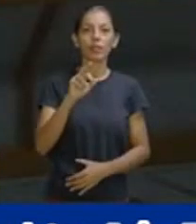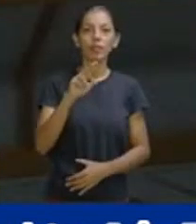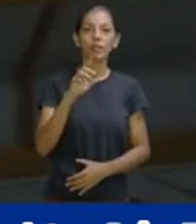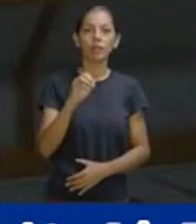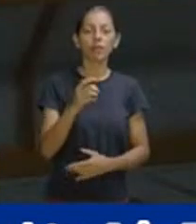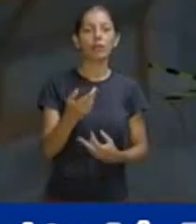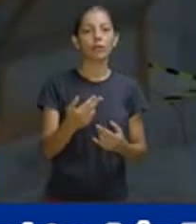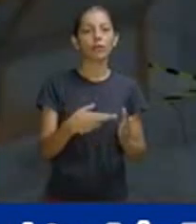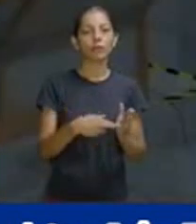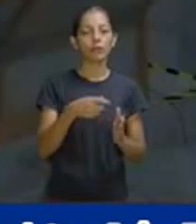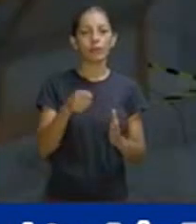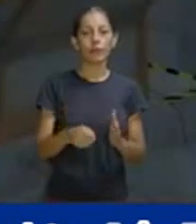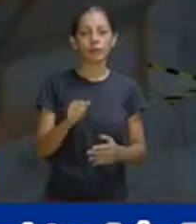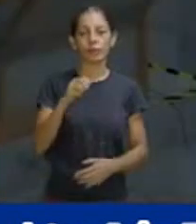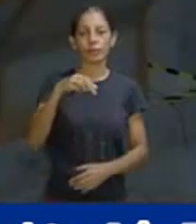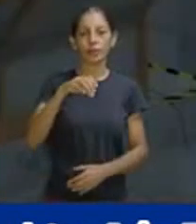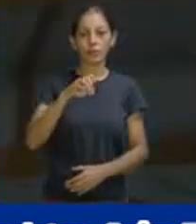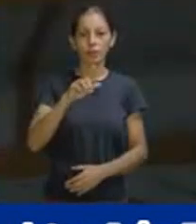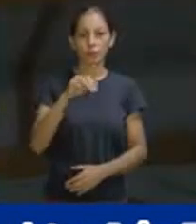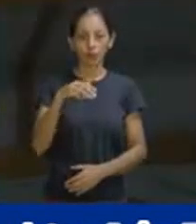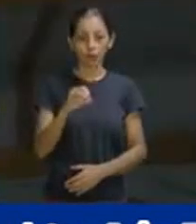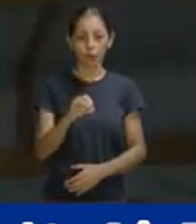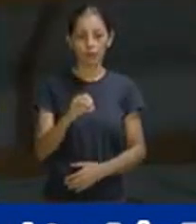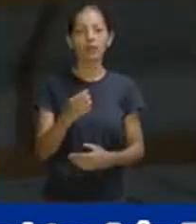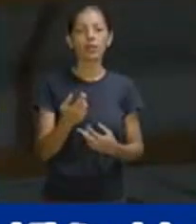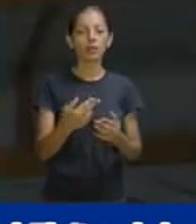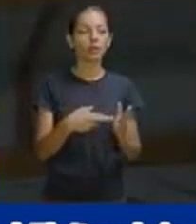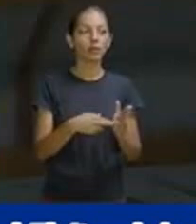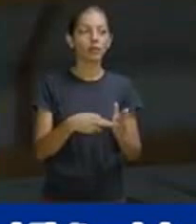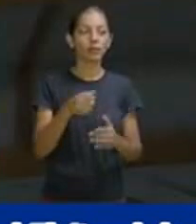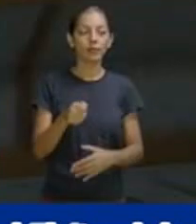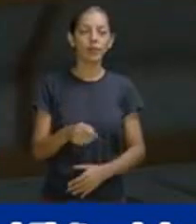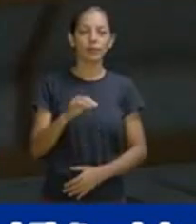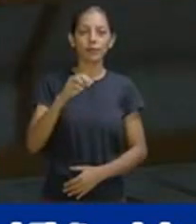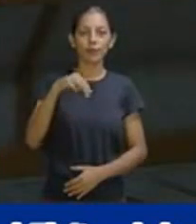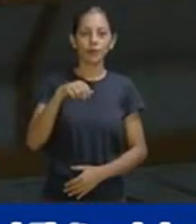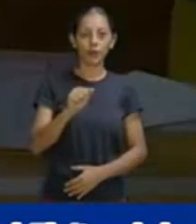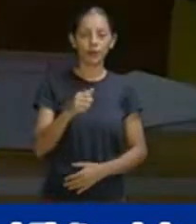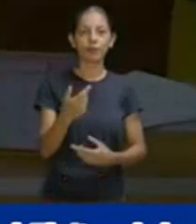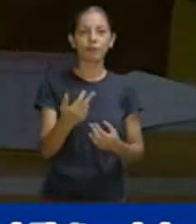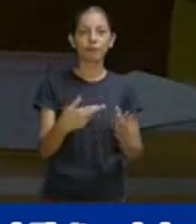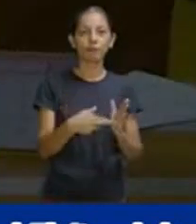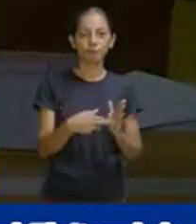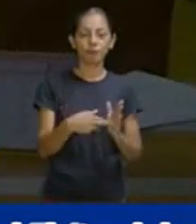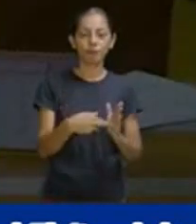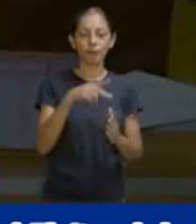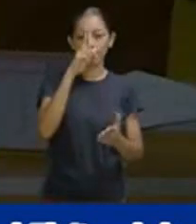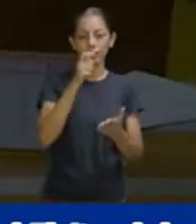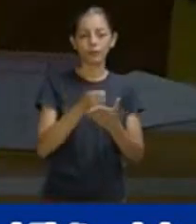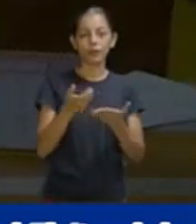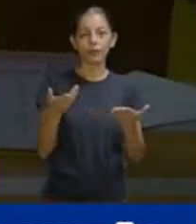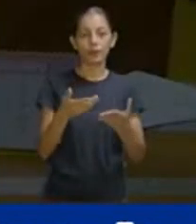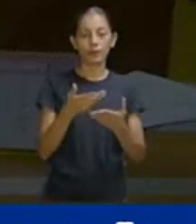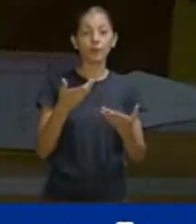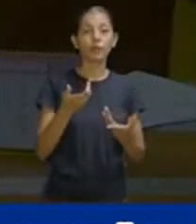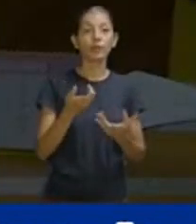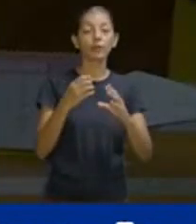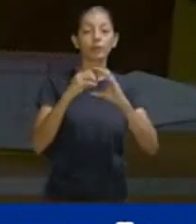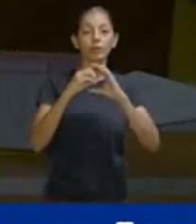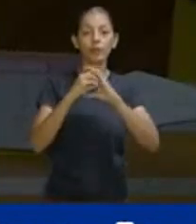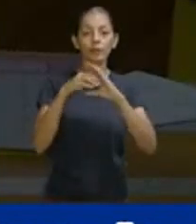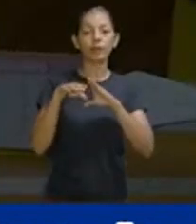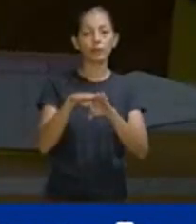Igualmente, acompanhe Juiz Anselmo Gonçalves. Com o relator. Juíza Tina Souza. Com o relator, excelência. Decisão. O Tribunal Regional Eleitoral do Amapá,